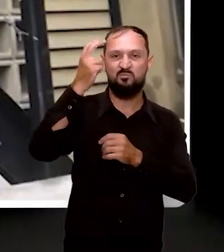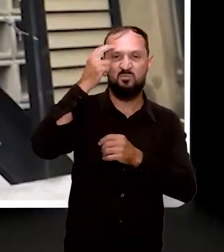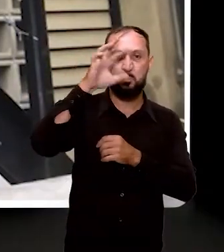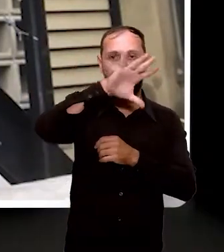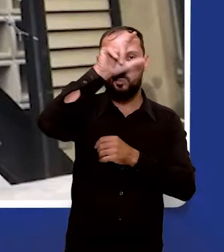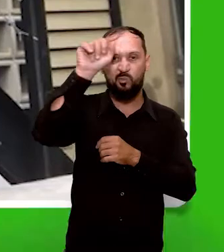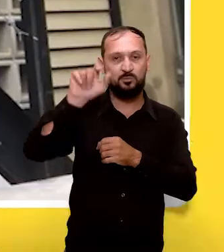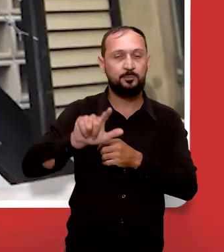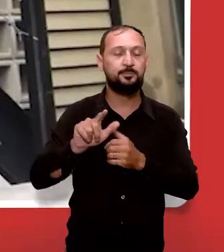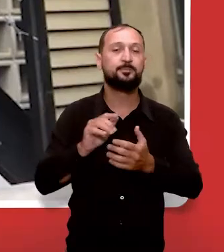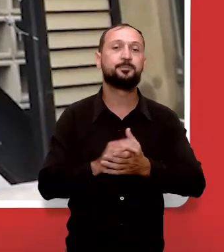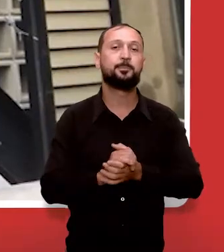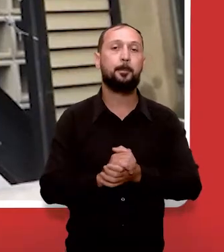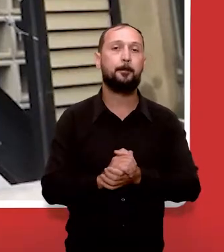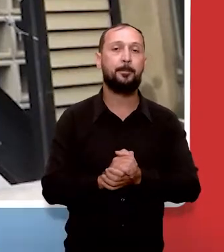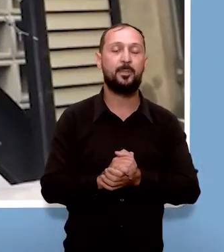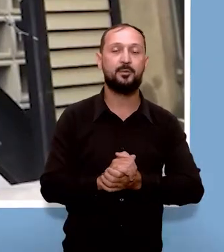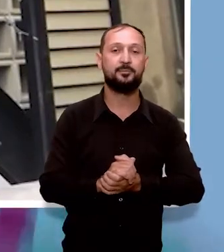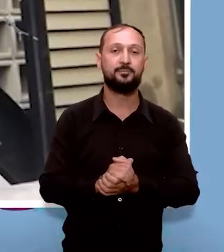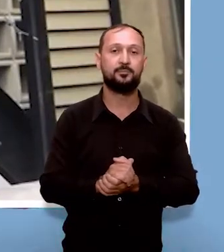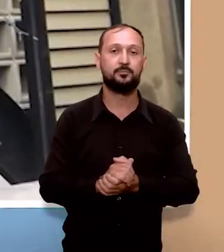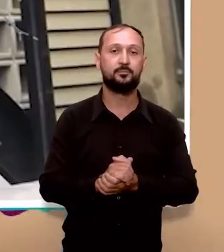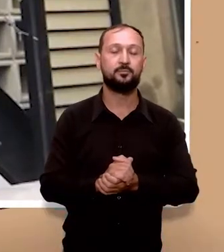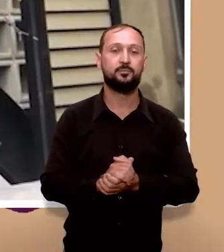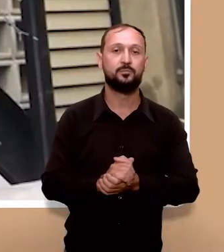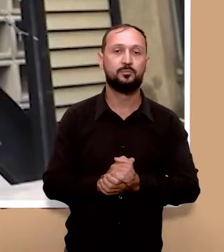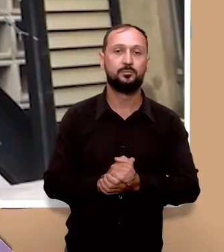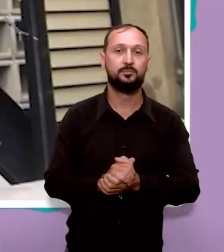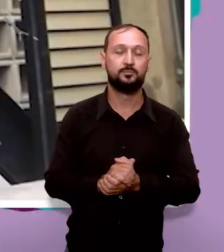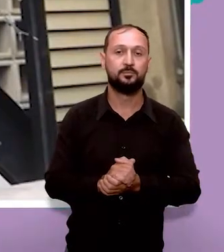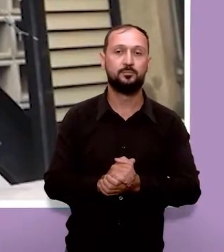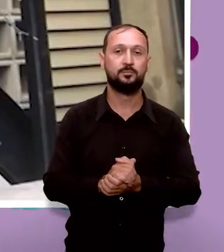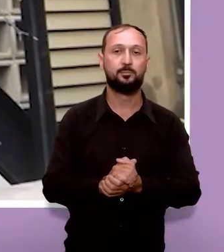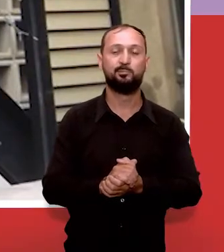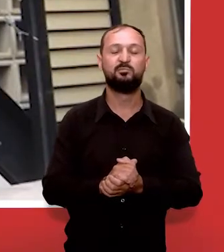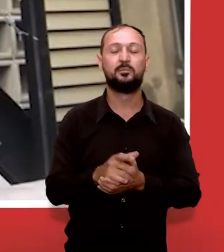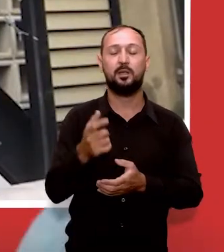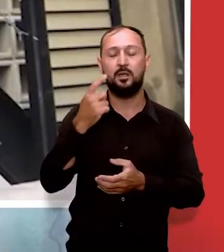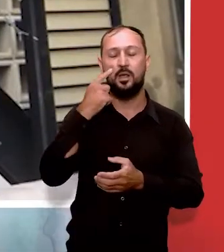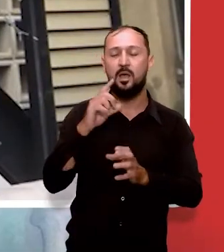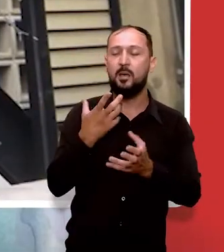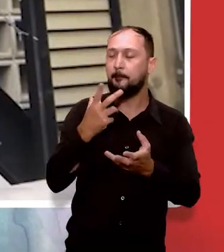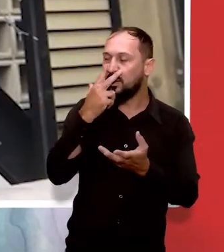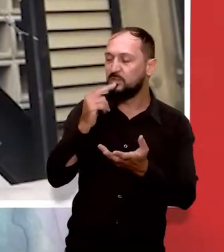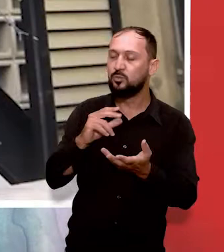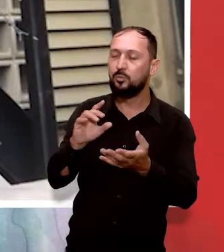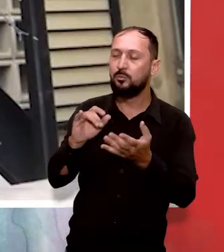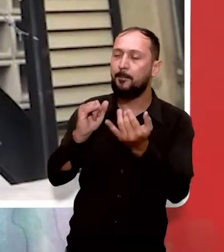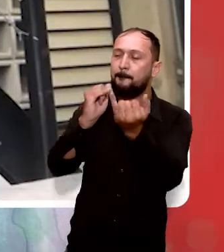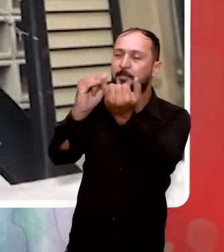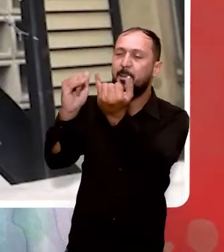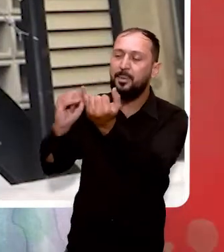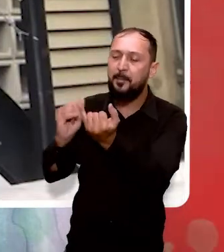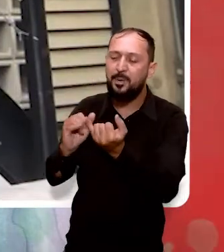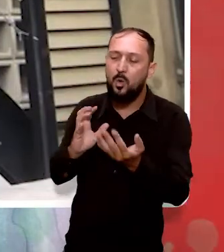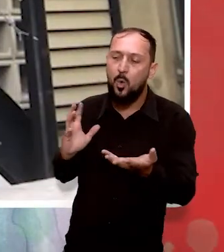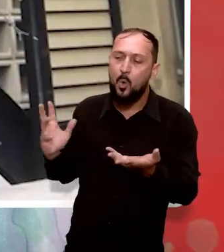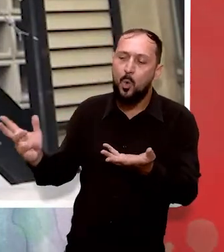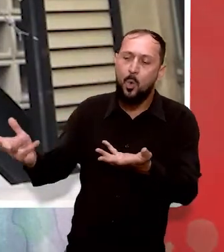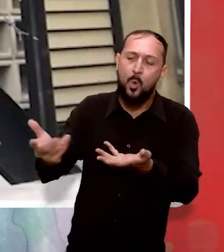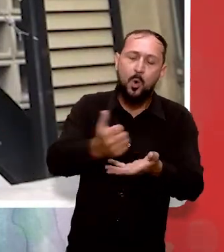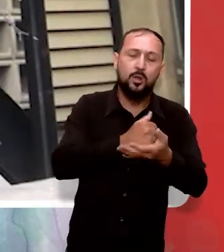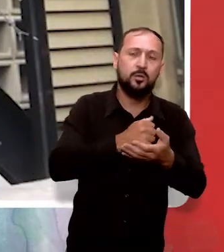da cultura sul-mato-grossense. A Lúcia fala com todos e todas, né?